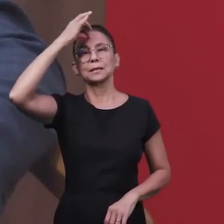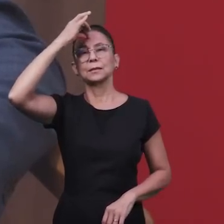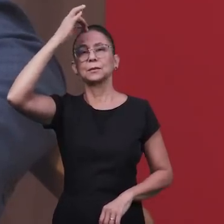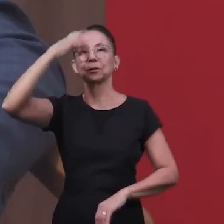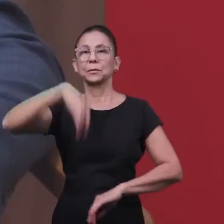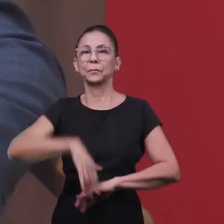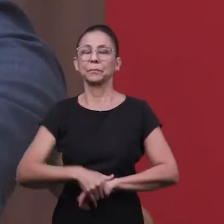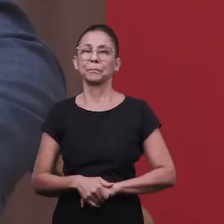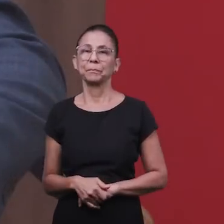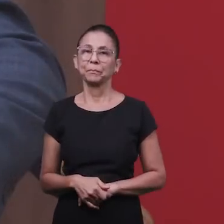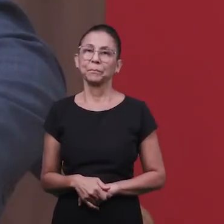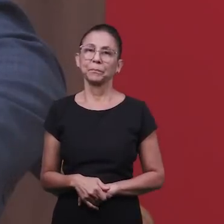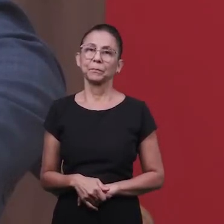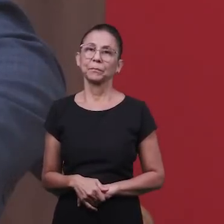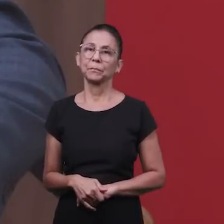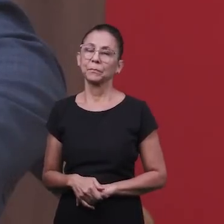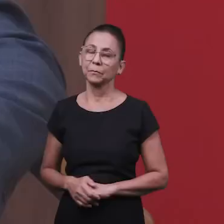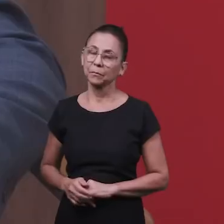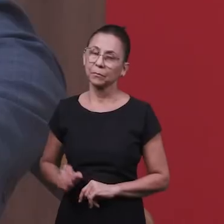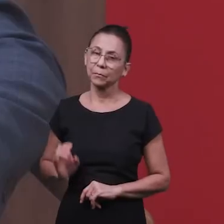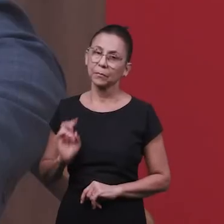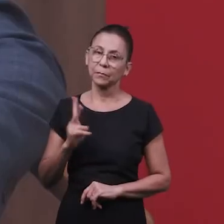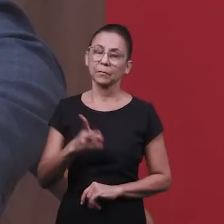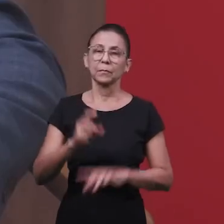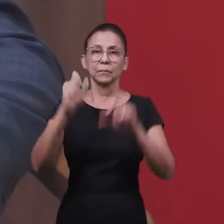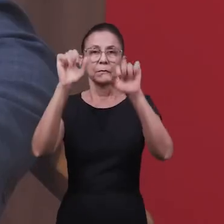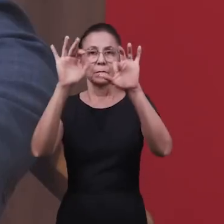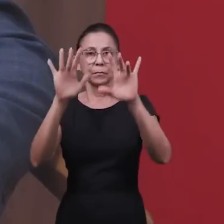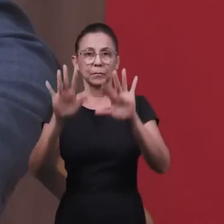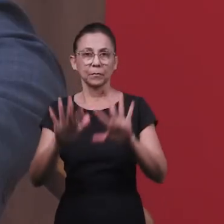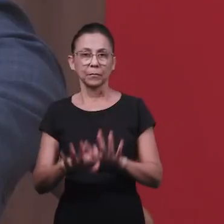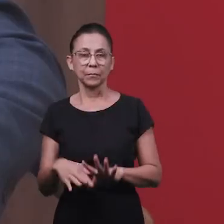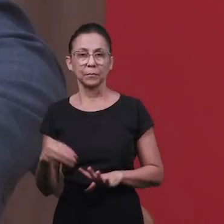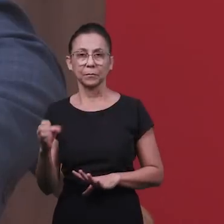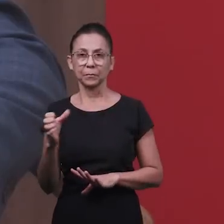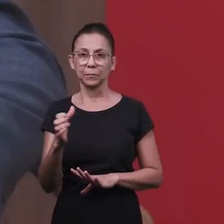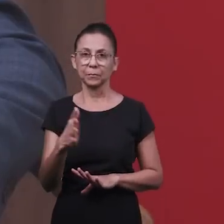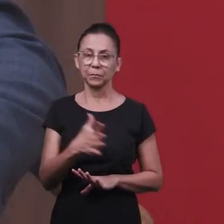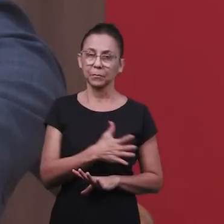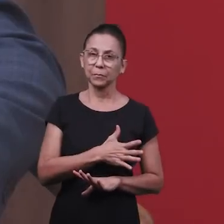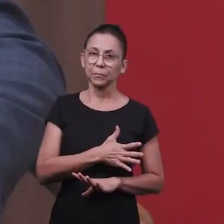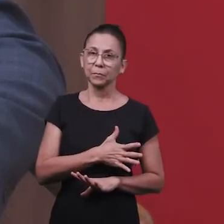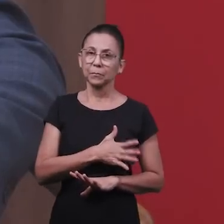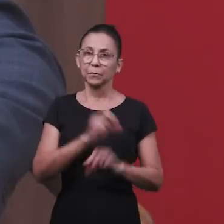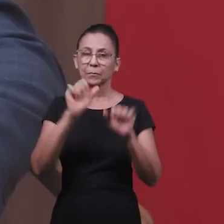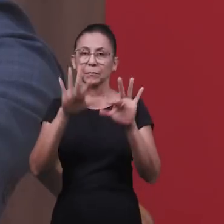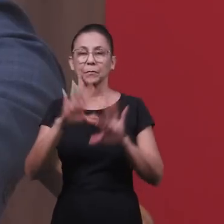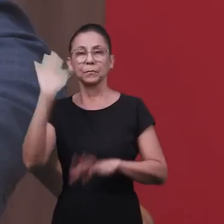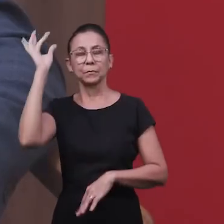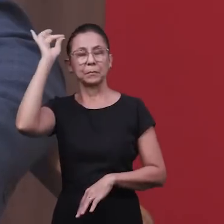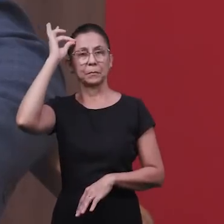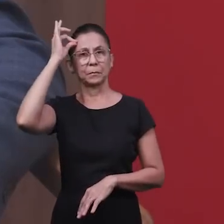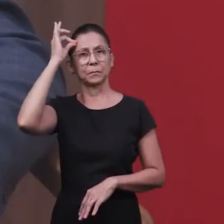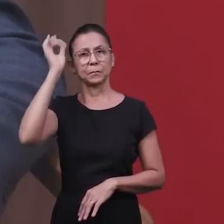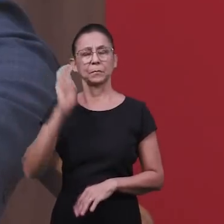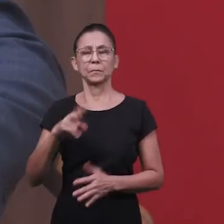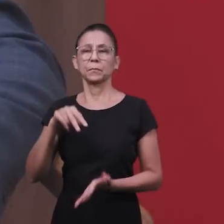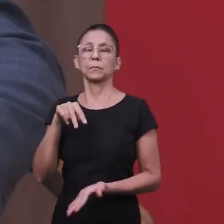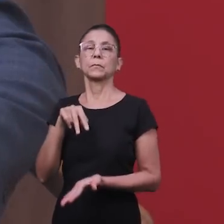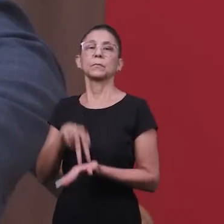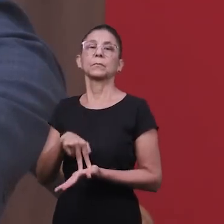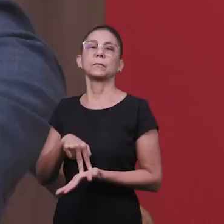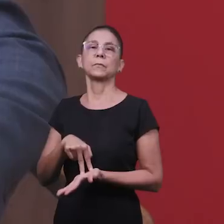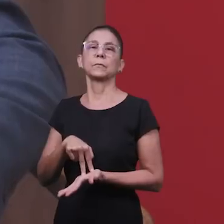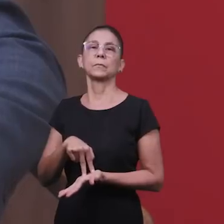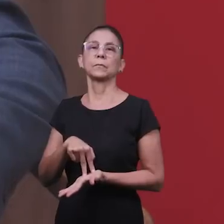assim, haveremos de ter sempre uma bênção nova, um renovo espiritual,